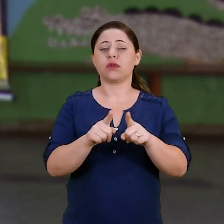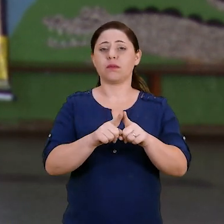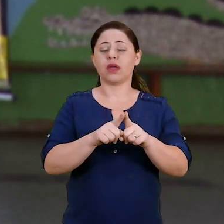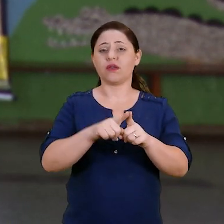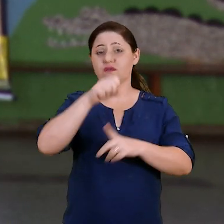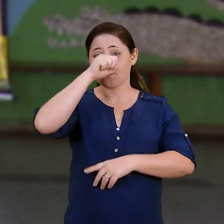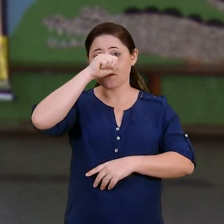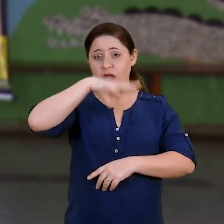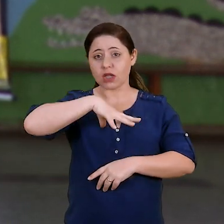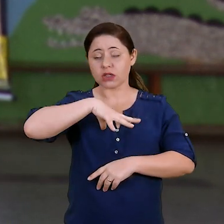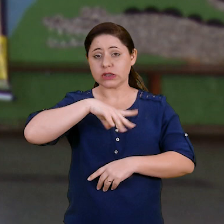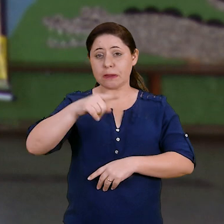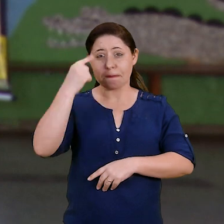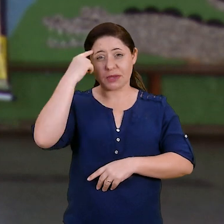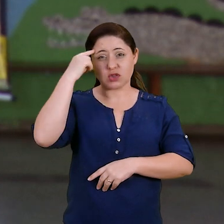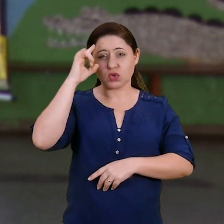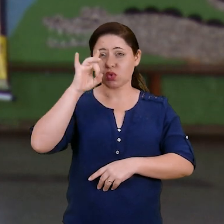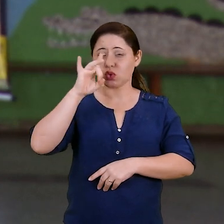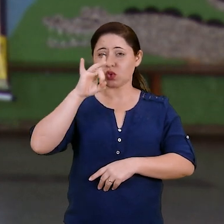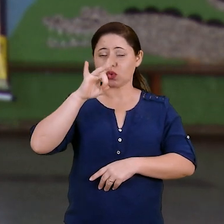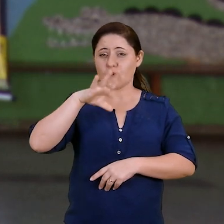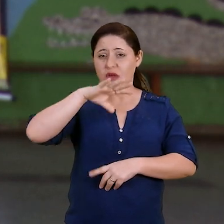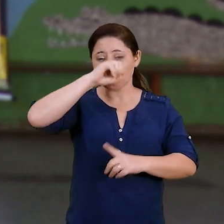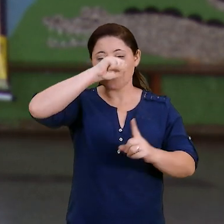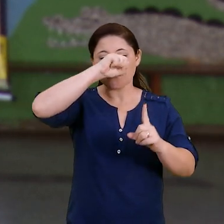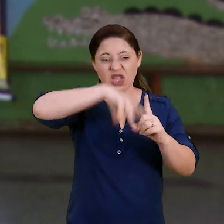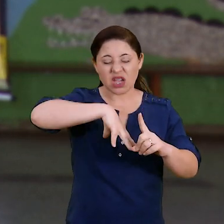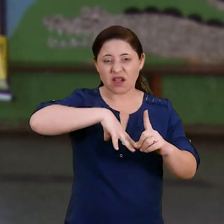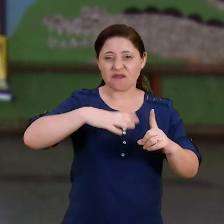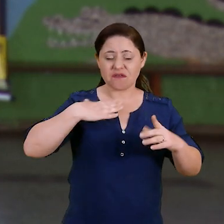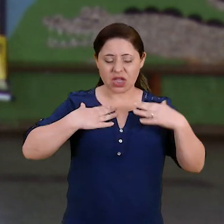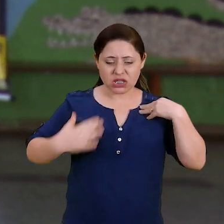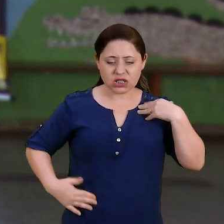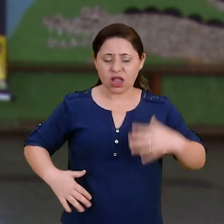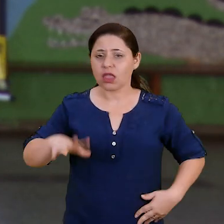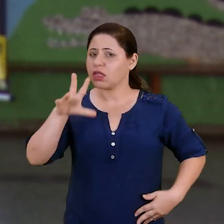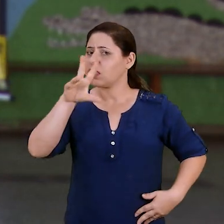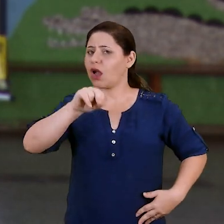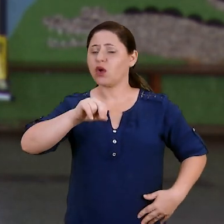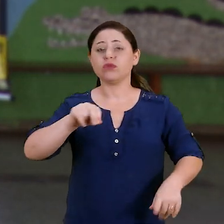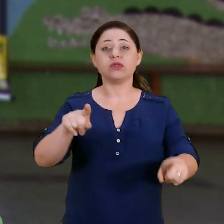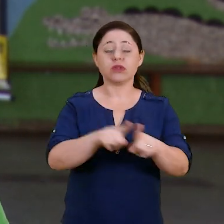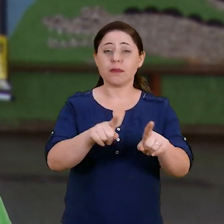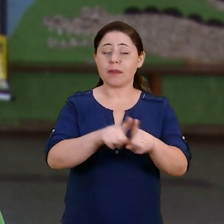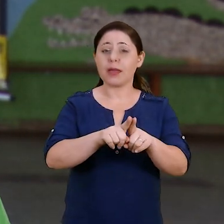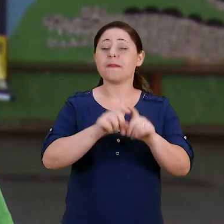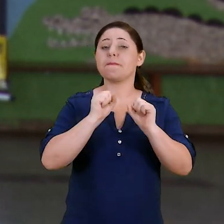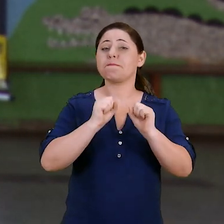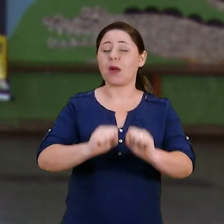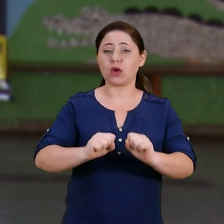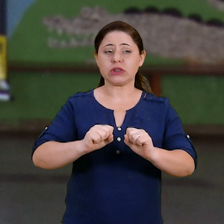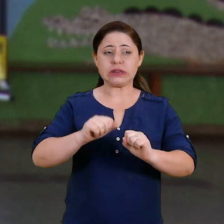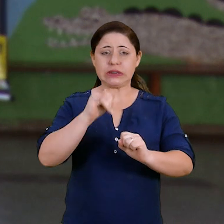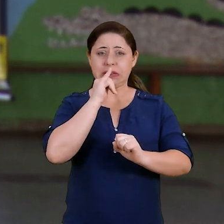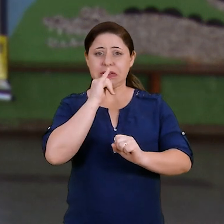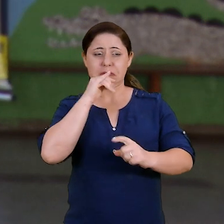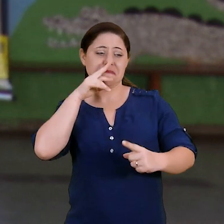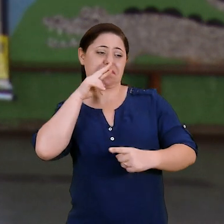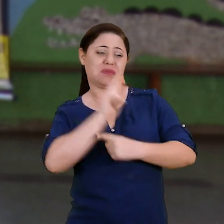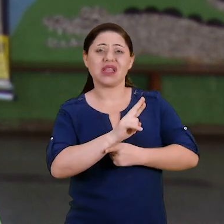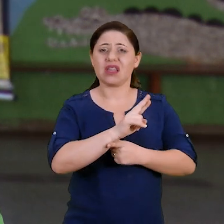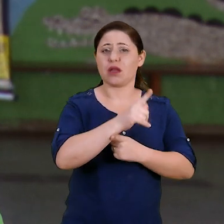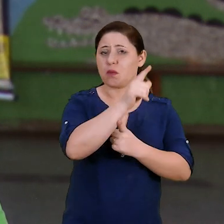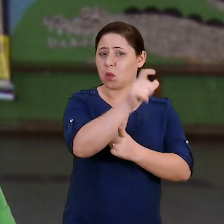como a questão da violência, que nós consideramos que só agressões físicas são violências, quanto qualquer outras coisas, até mesmo morais, também podem ser